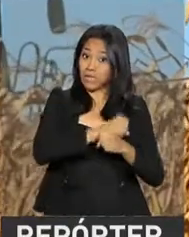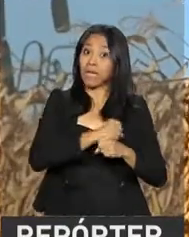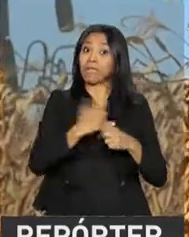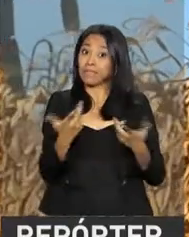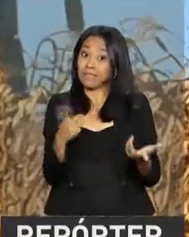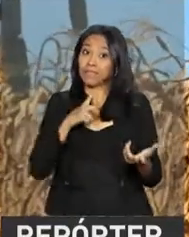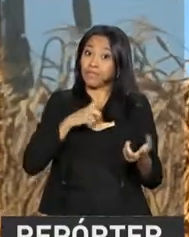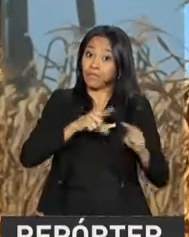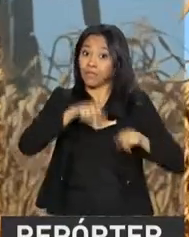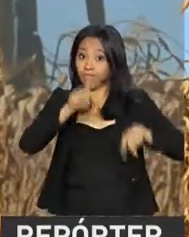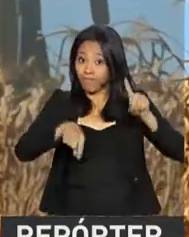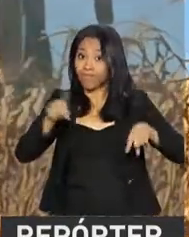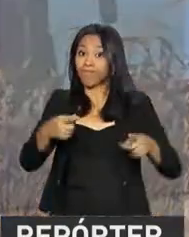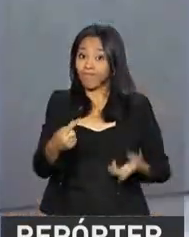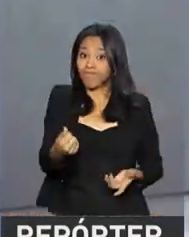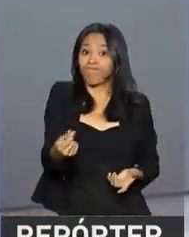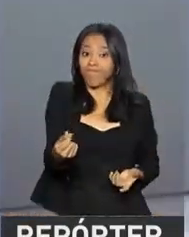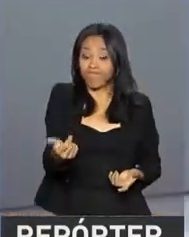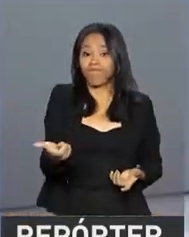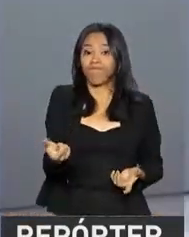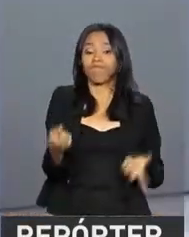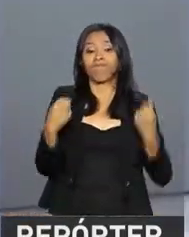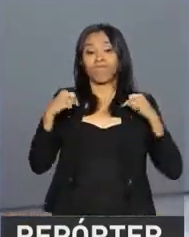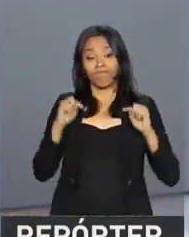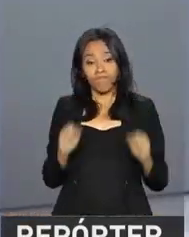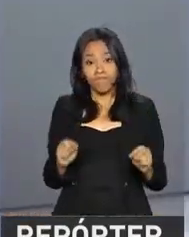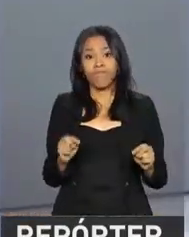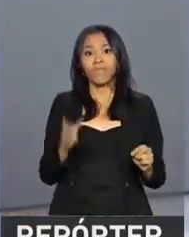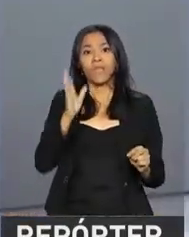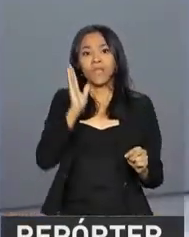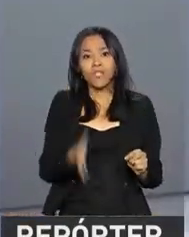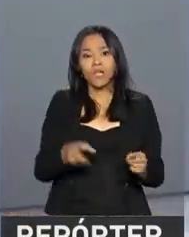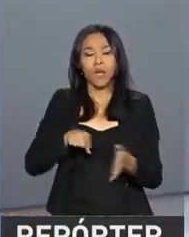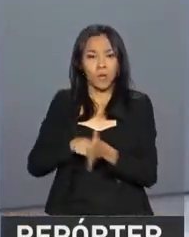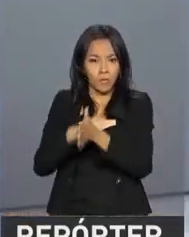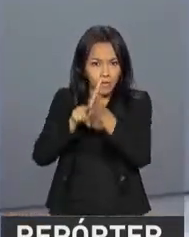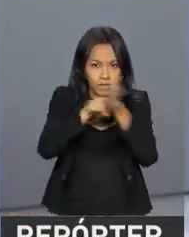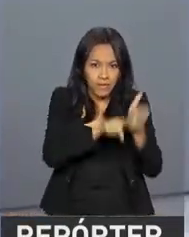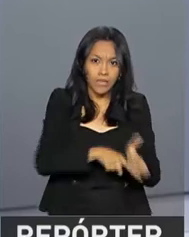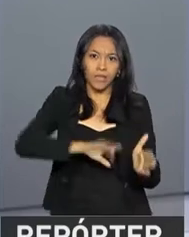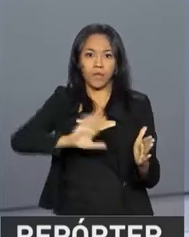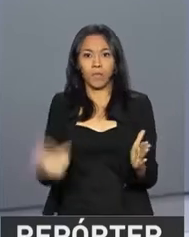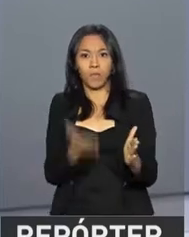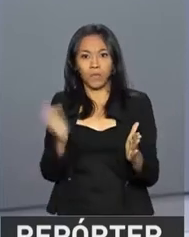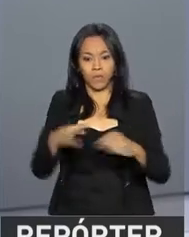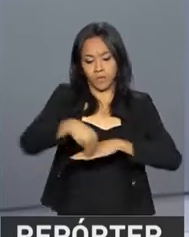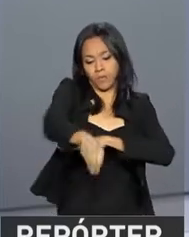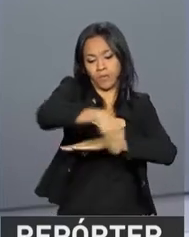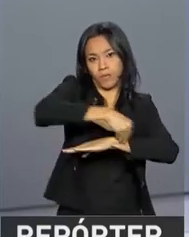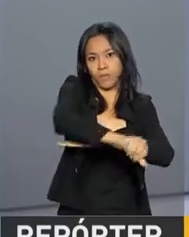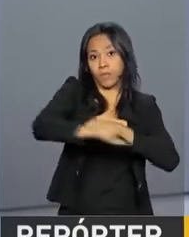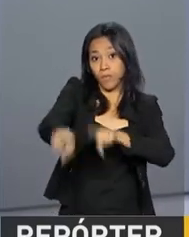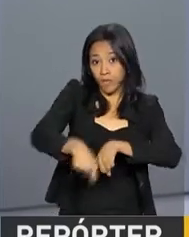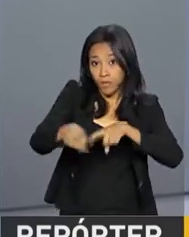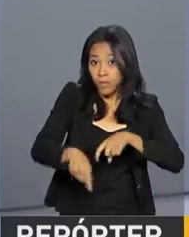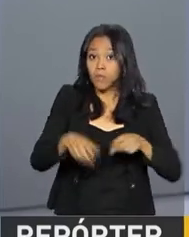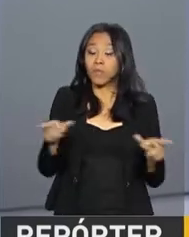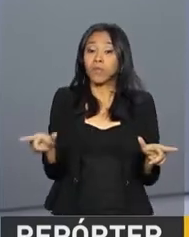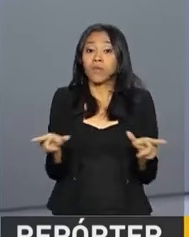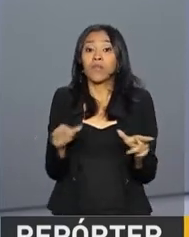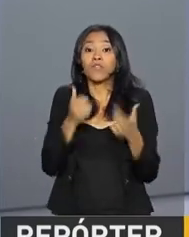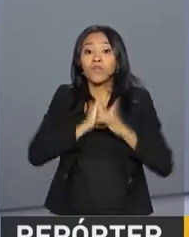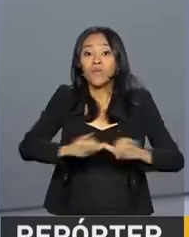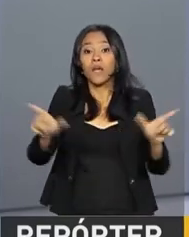do produto já pelo levantamento da produção agrícola divulgado pelo ibge a safra agrícola